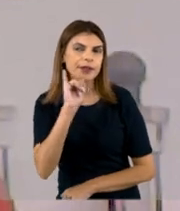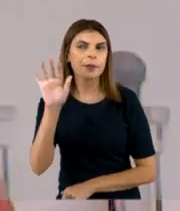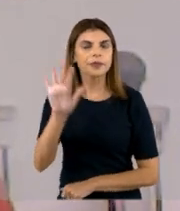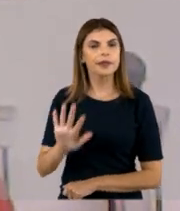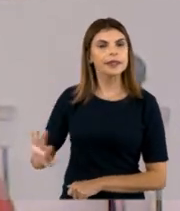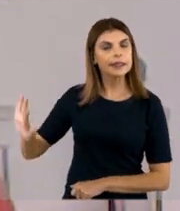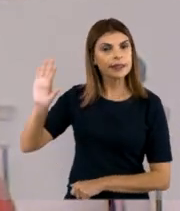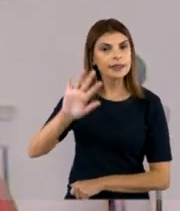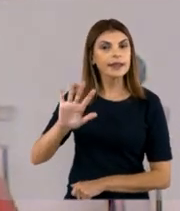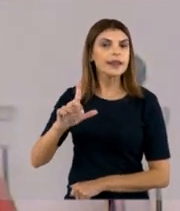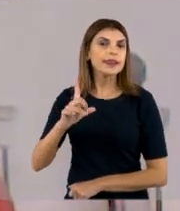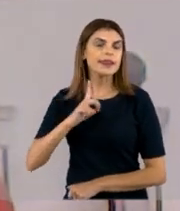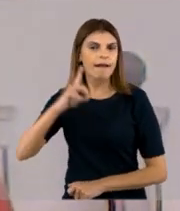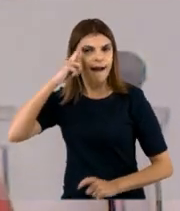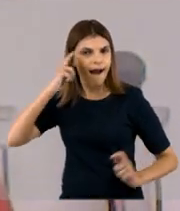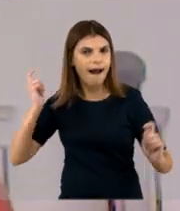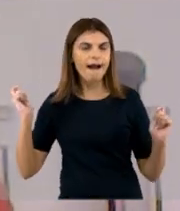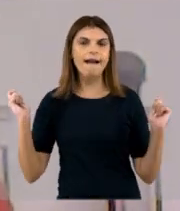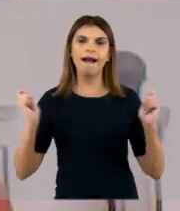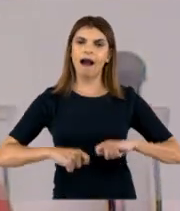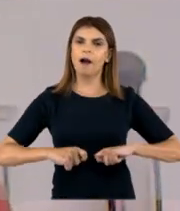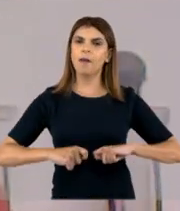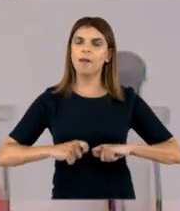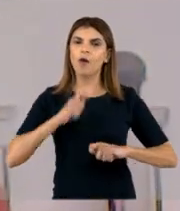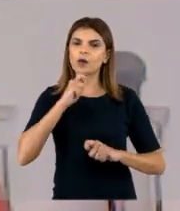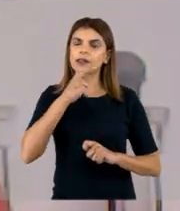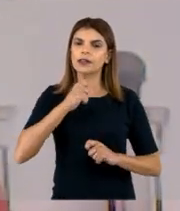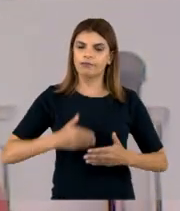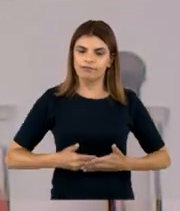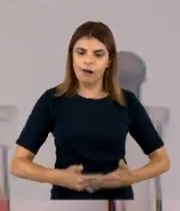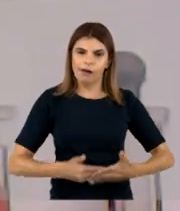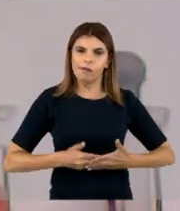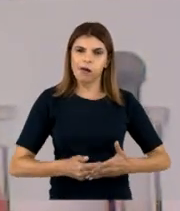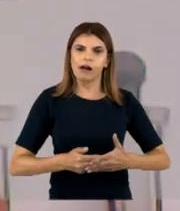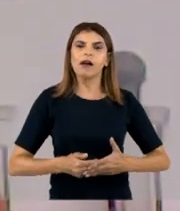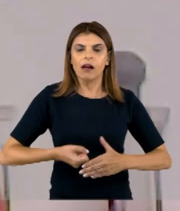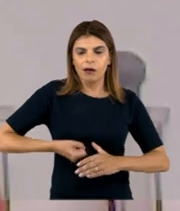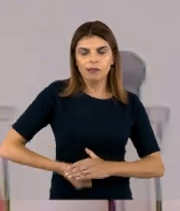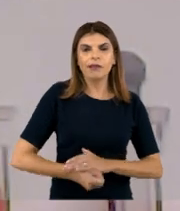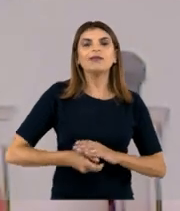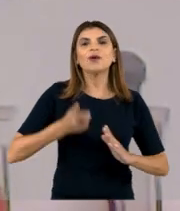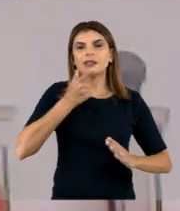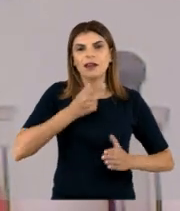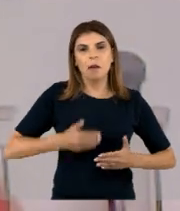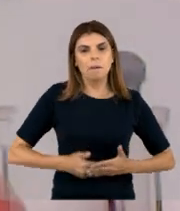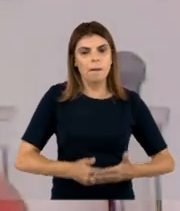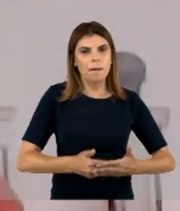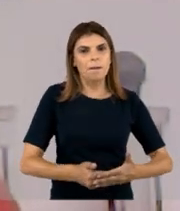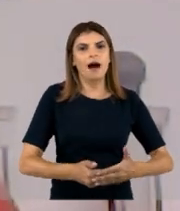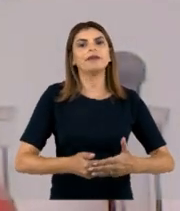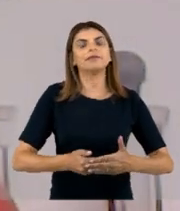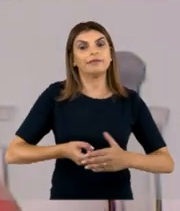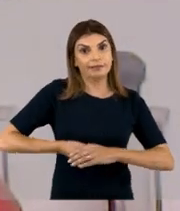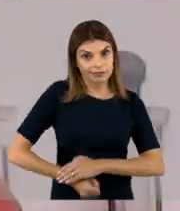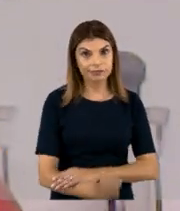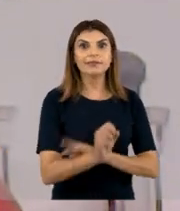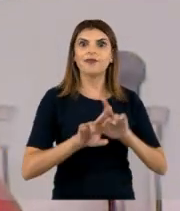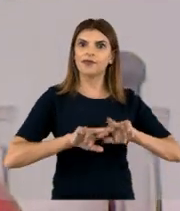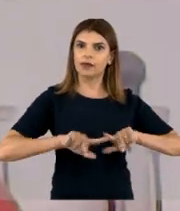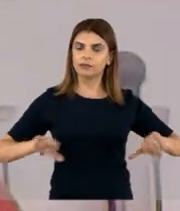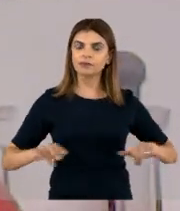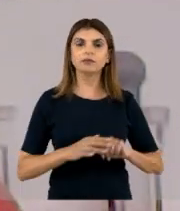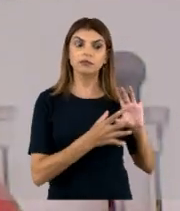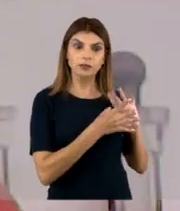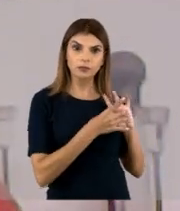exemplo, ela teria uma capacidade maior de se reproduzir, enfim, tudo isso. Bom, e nesse